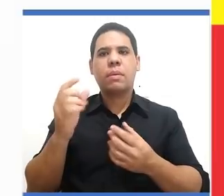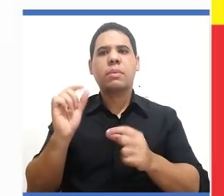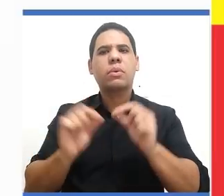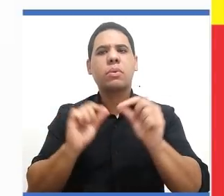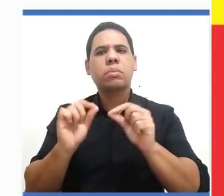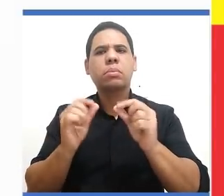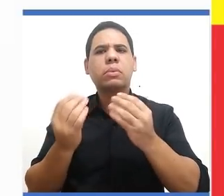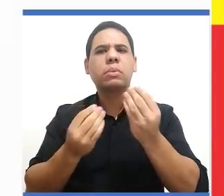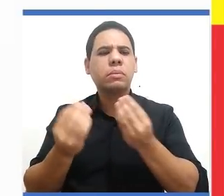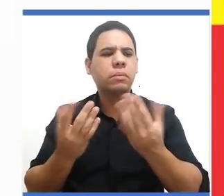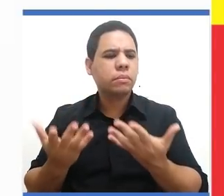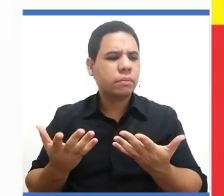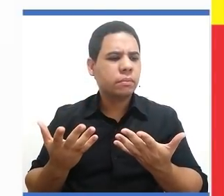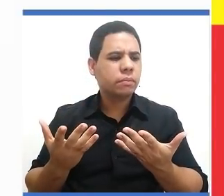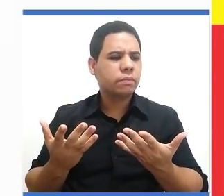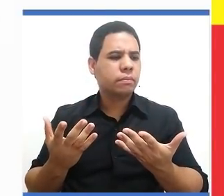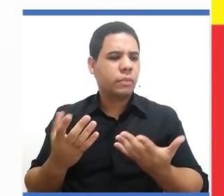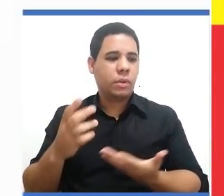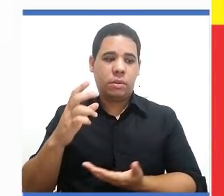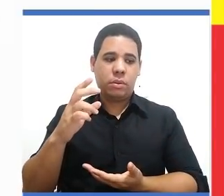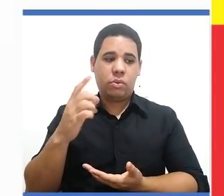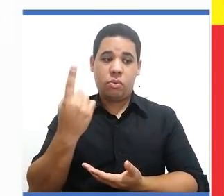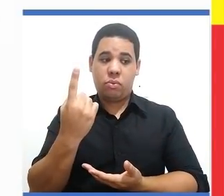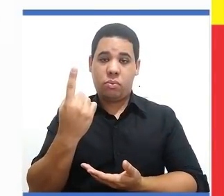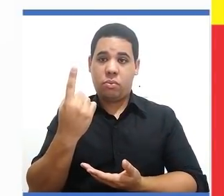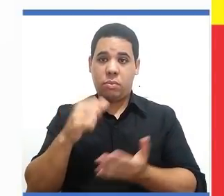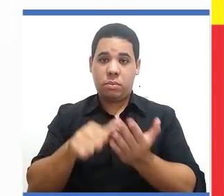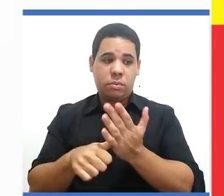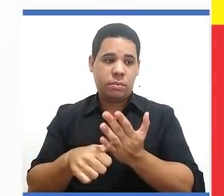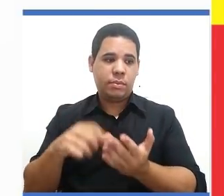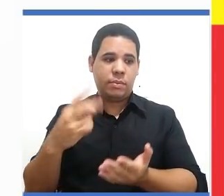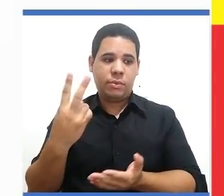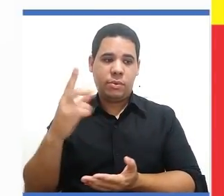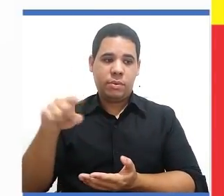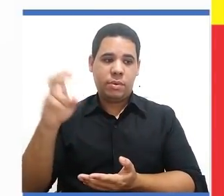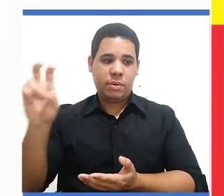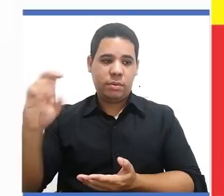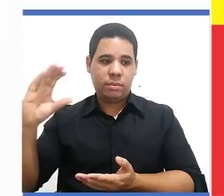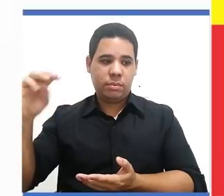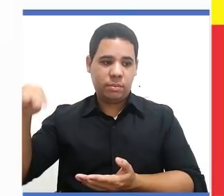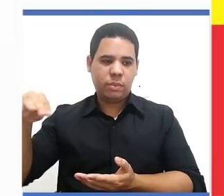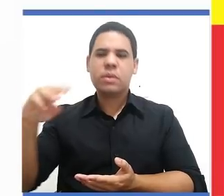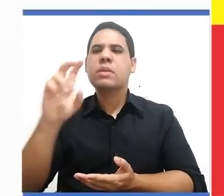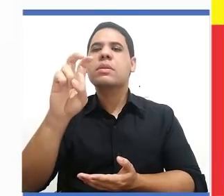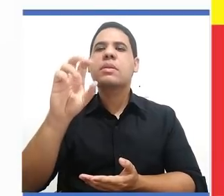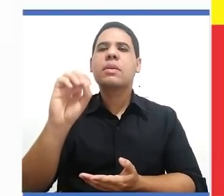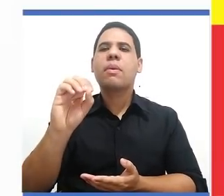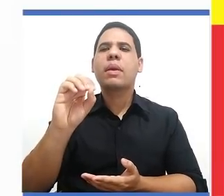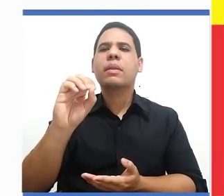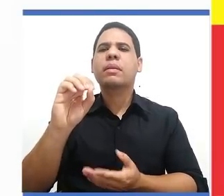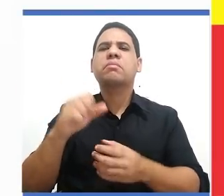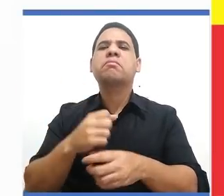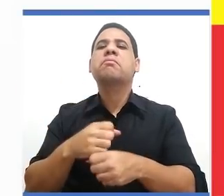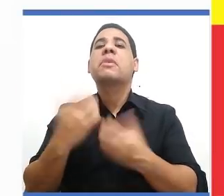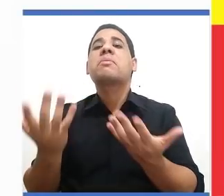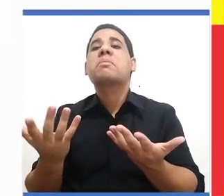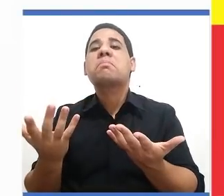polegada, 2,5 centímetros. 50 é quanto? Show de bola. Só fazer essa